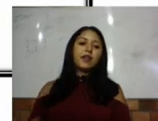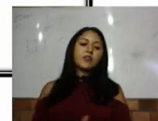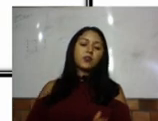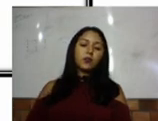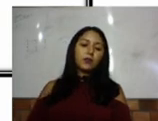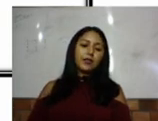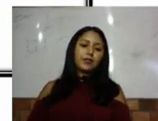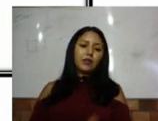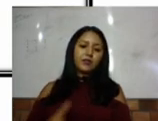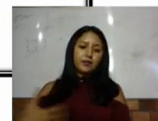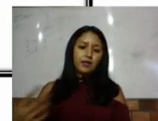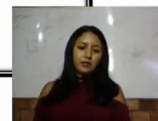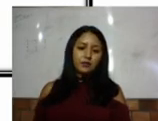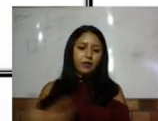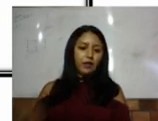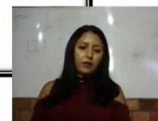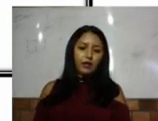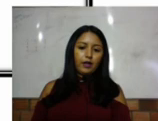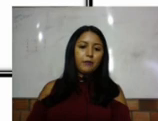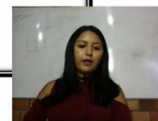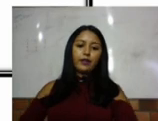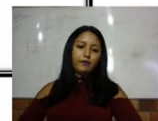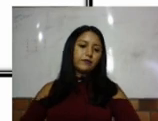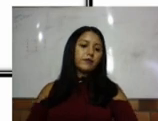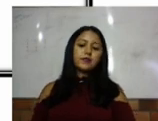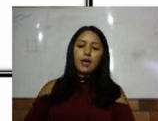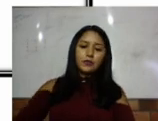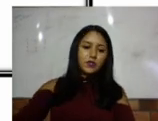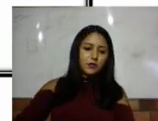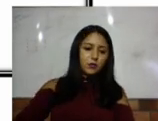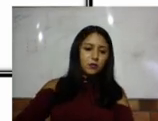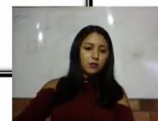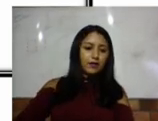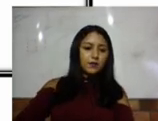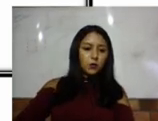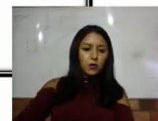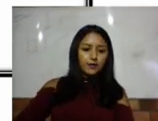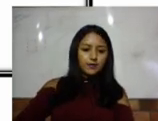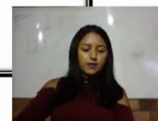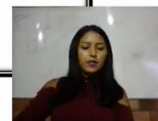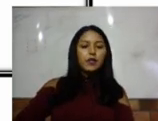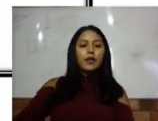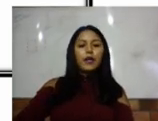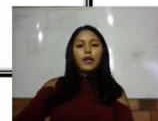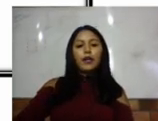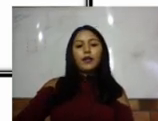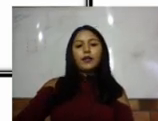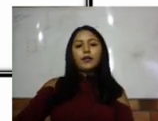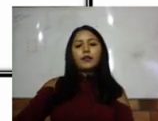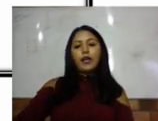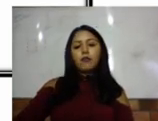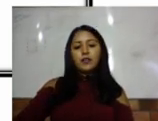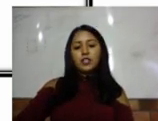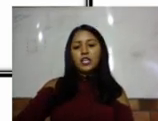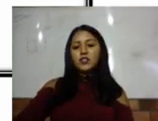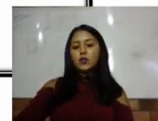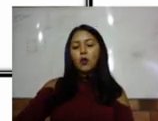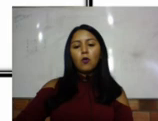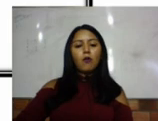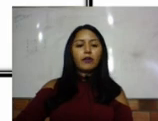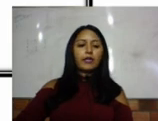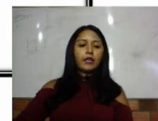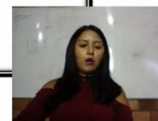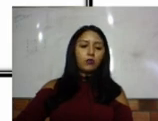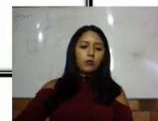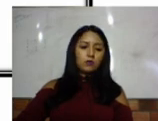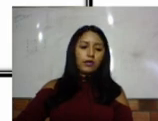universidade meu filho estuda na universidade claro que a mãe né sabe disso então são ações que é com a